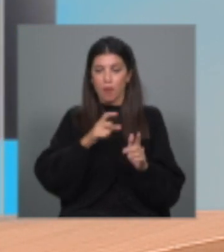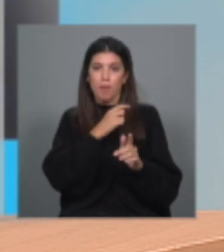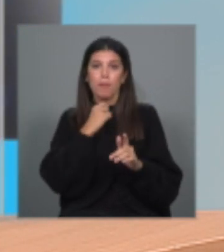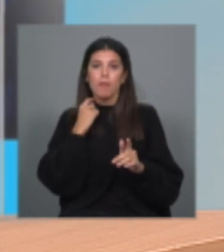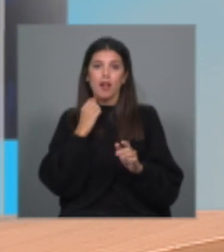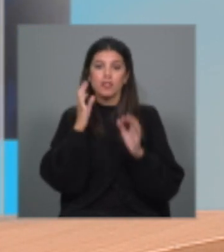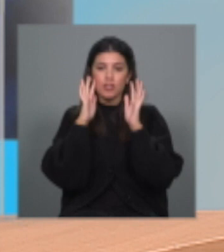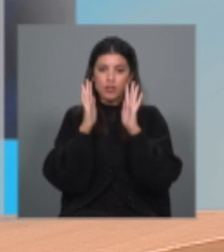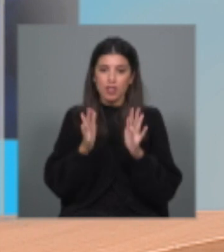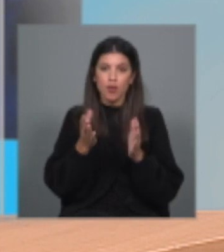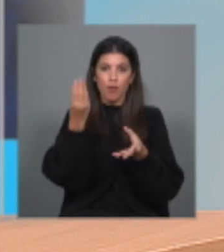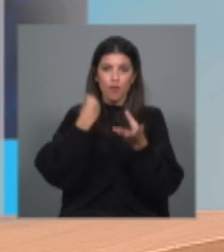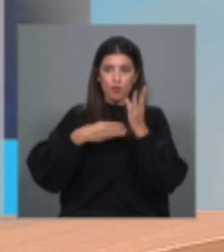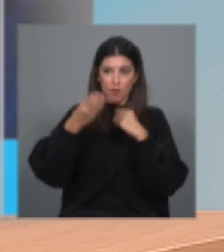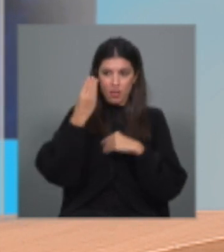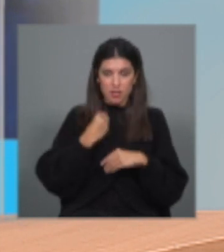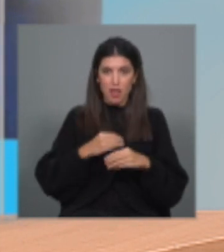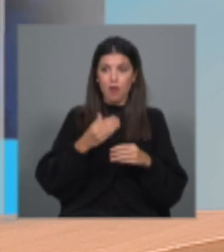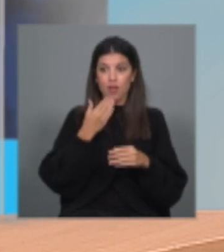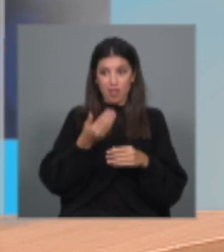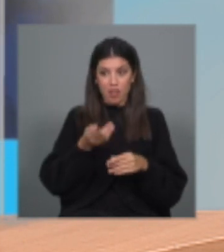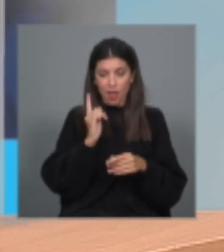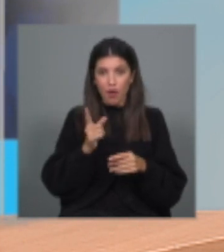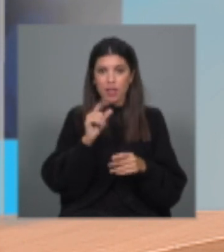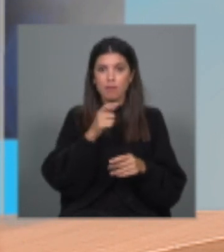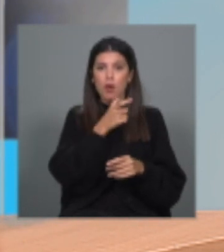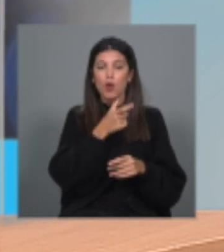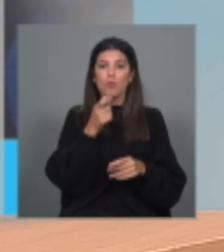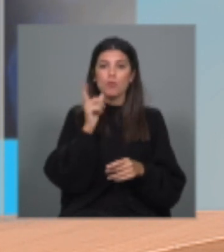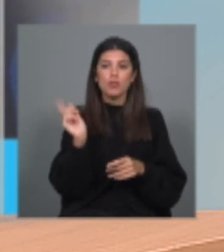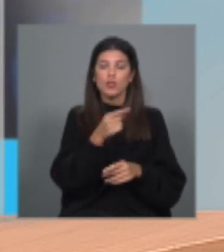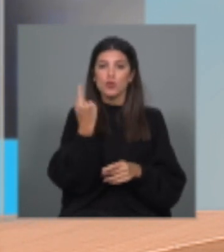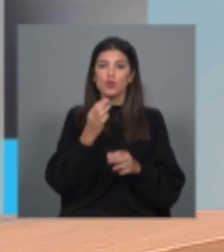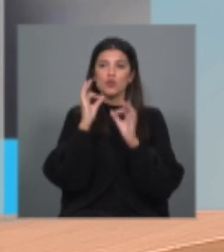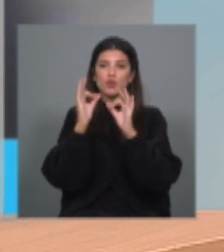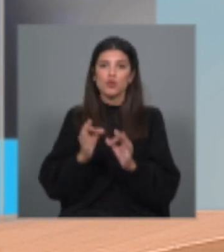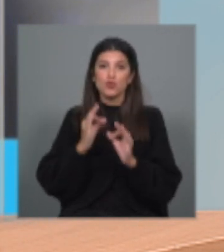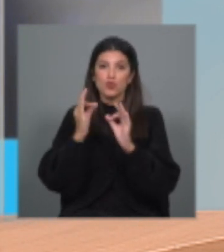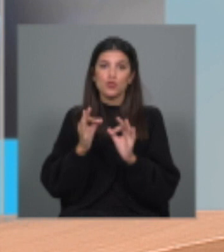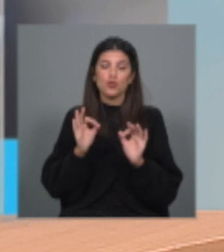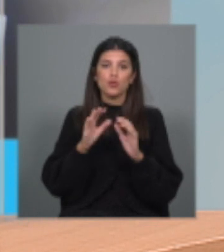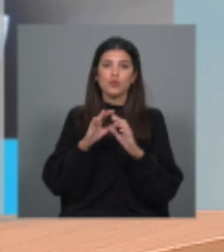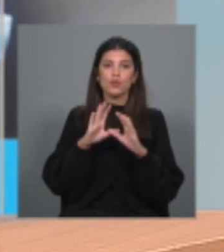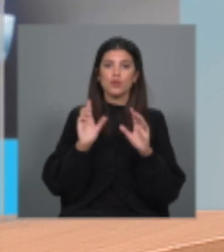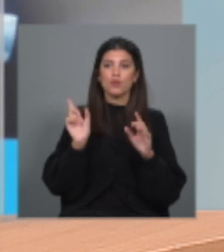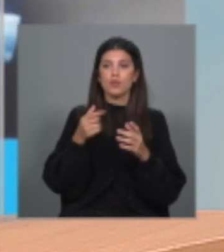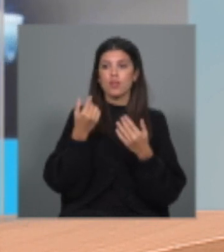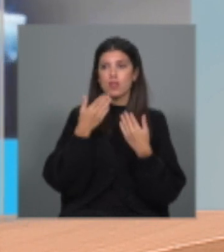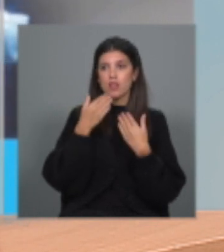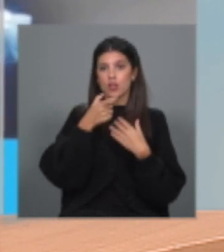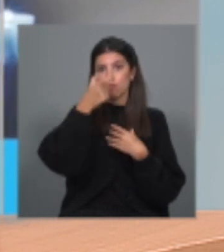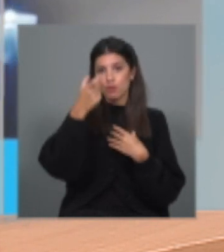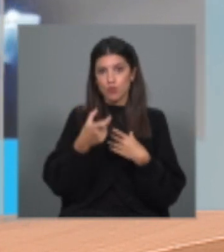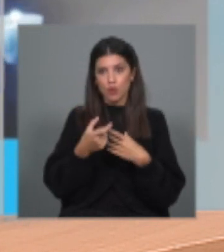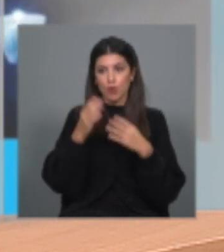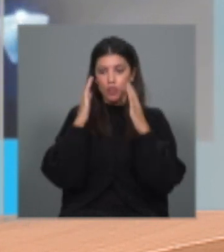à formação, mas depois, sobretudo, também o compromisso de todos no cuidado das diferentes formas, o cuidado desta vocação e de que não